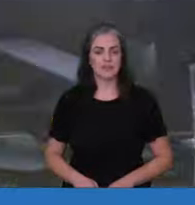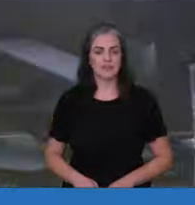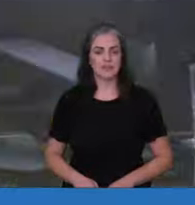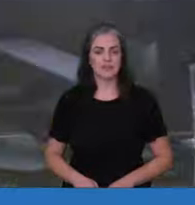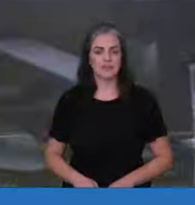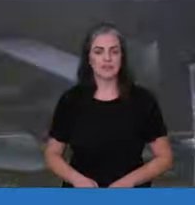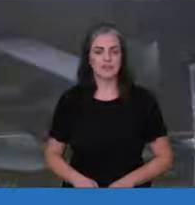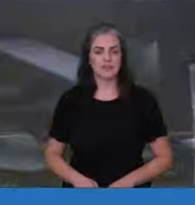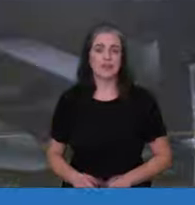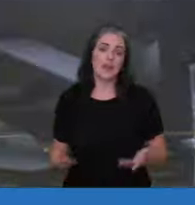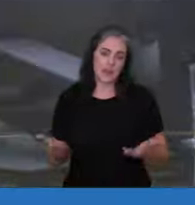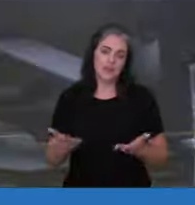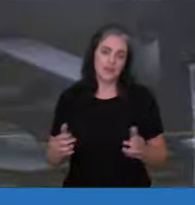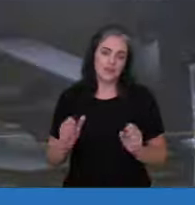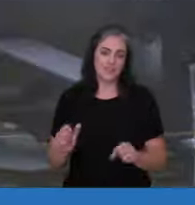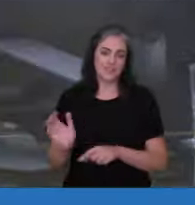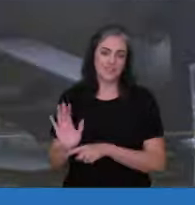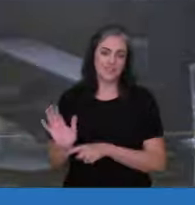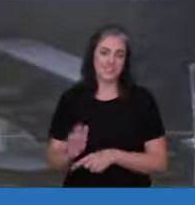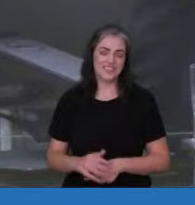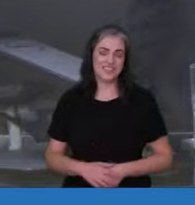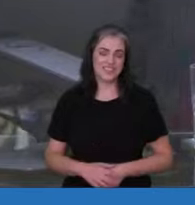Agora podemos ir ao vídeo.